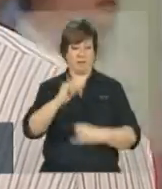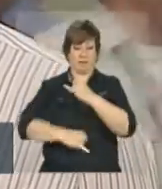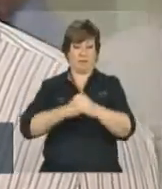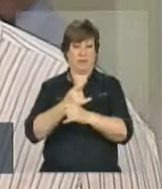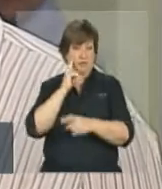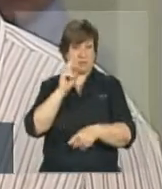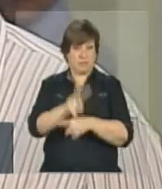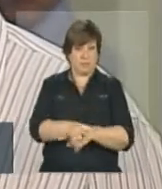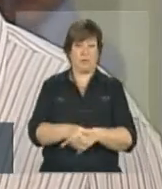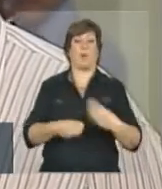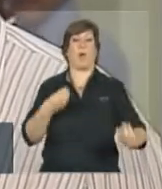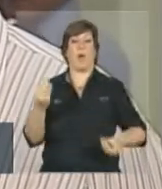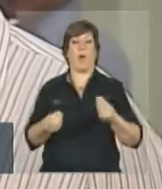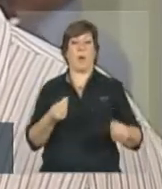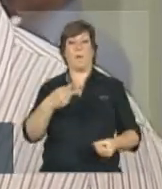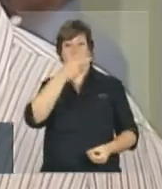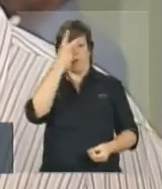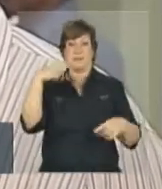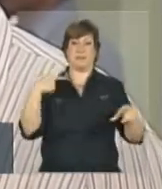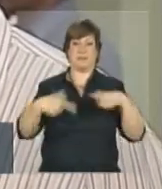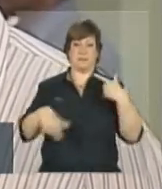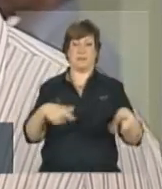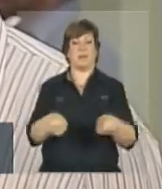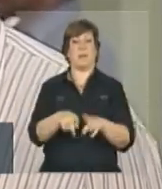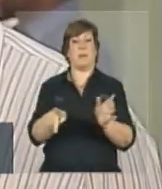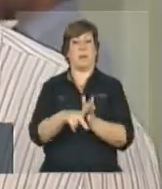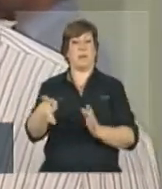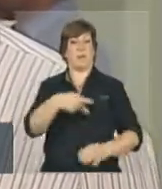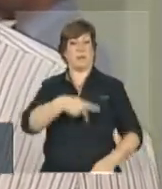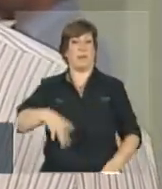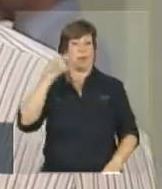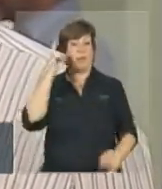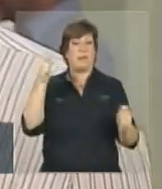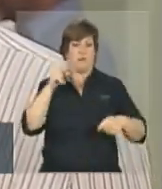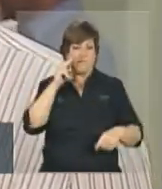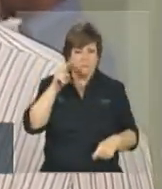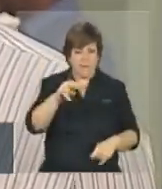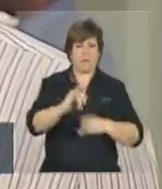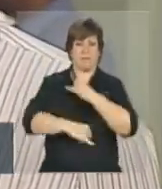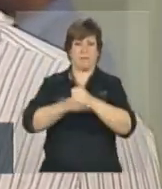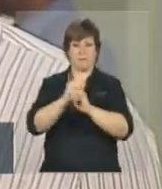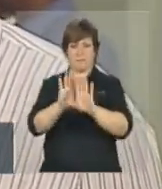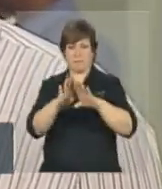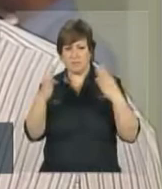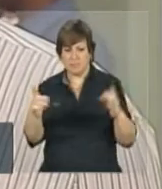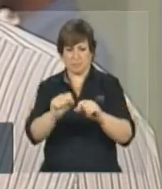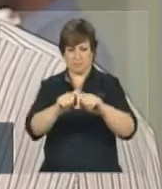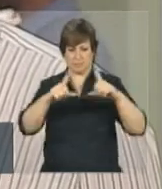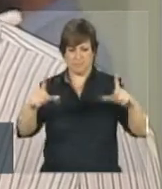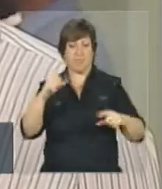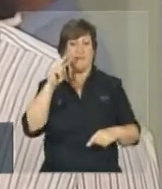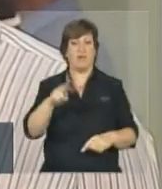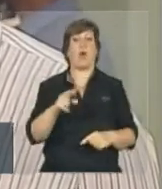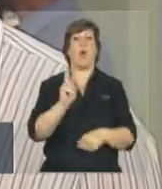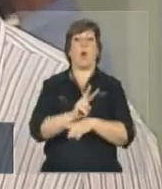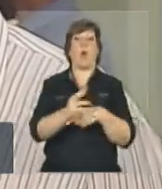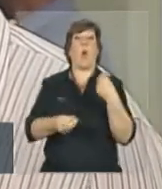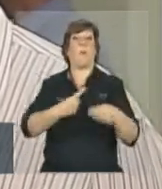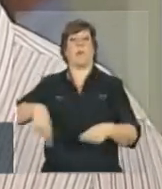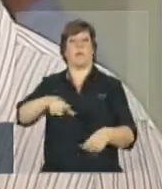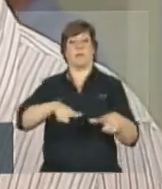onde os gestores e a própria presidenta pode verificar o andamento das obras ou acompanhar os